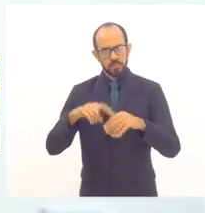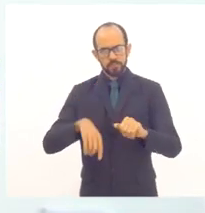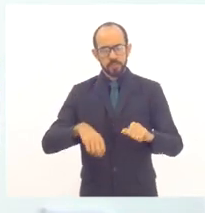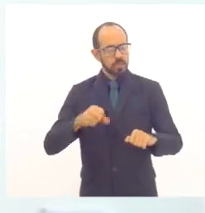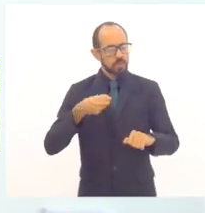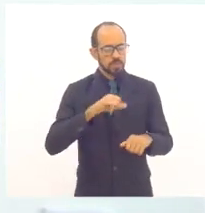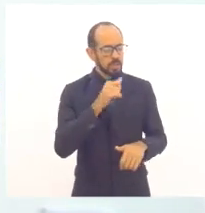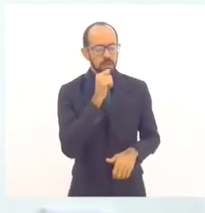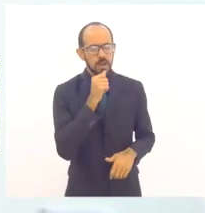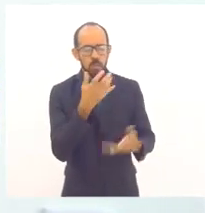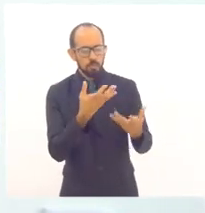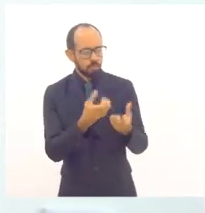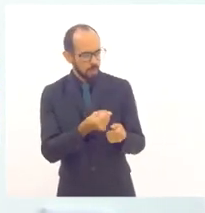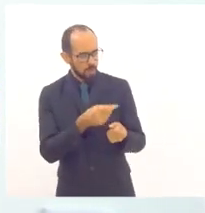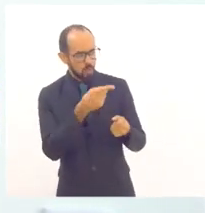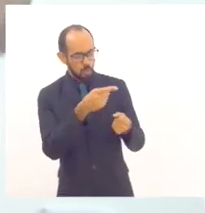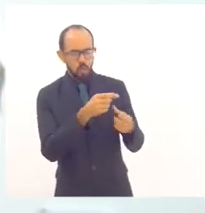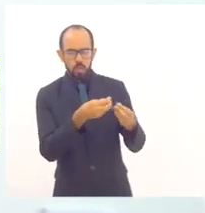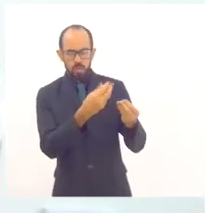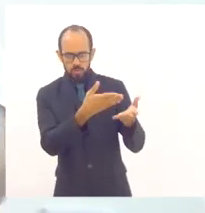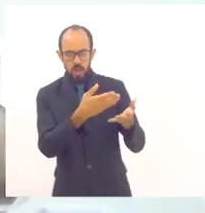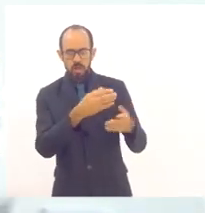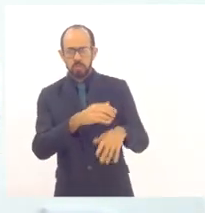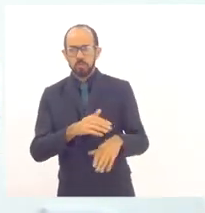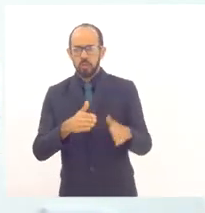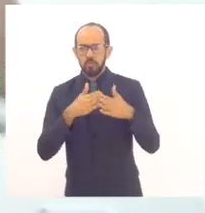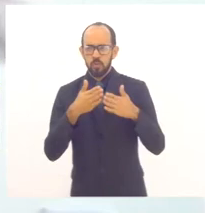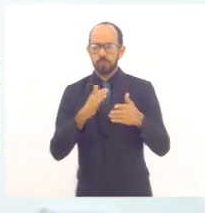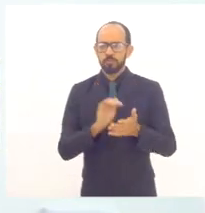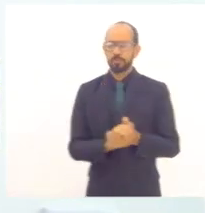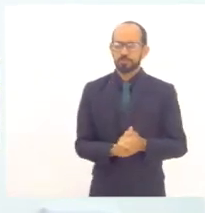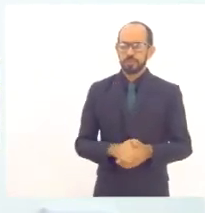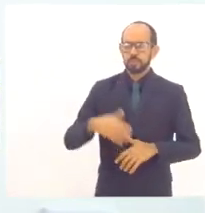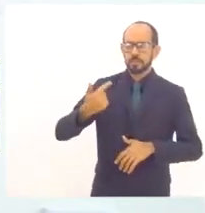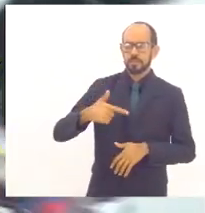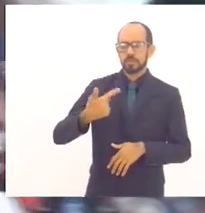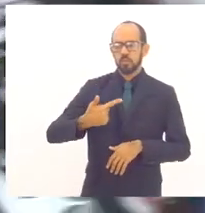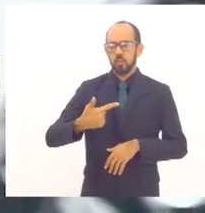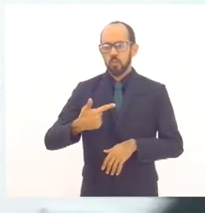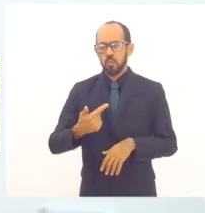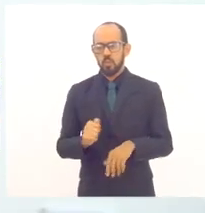você leva para quem estiver faltando. Essa segunda